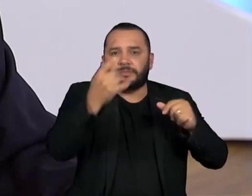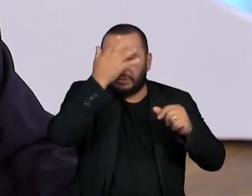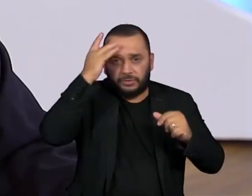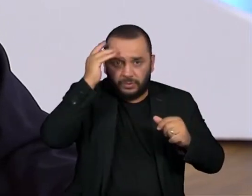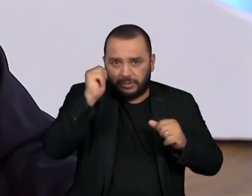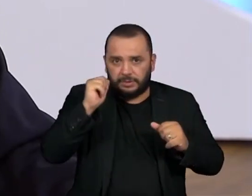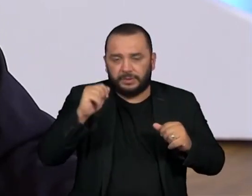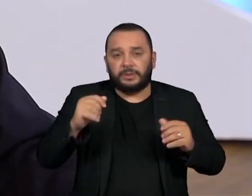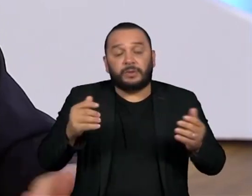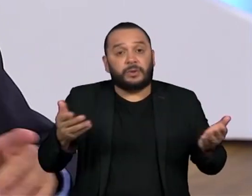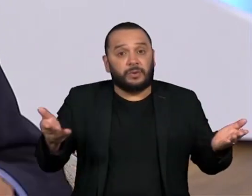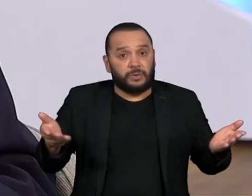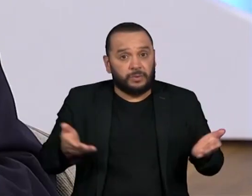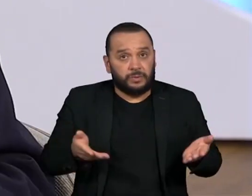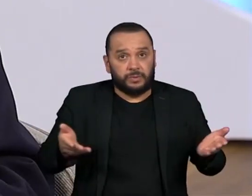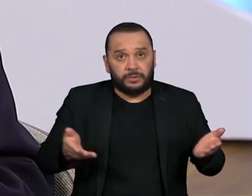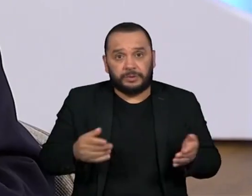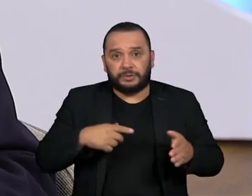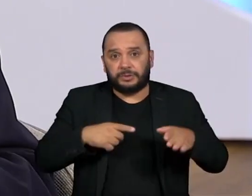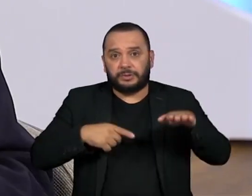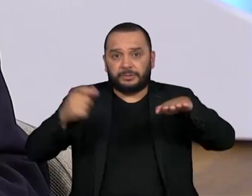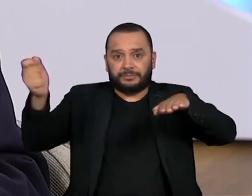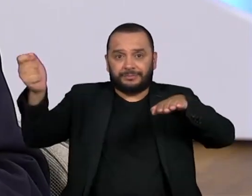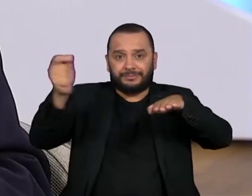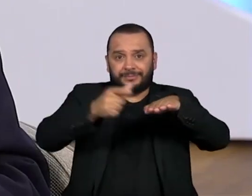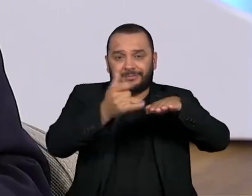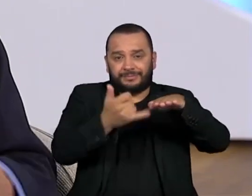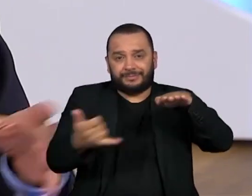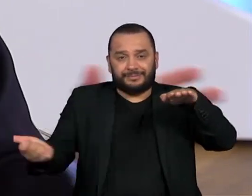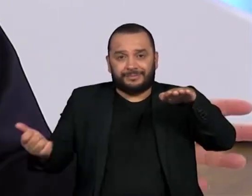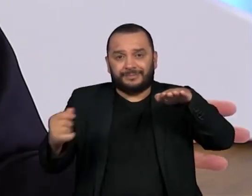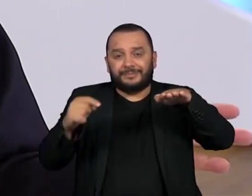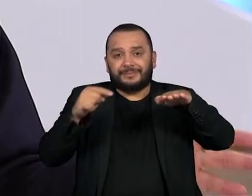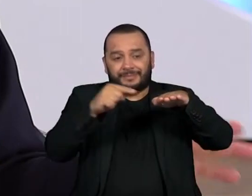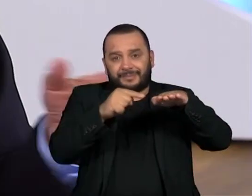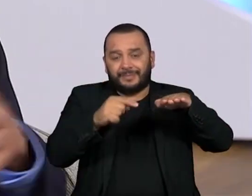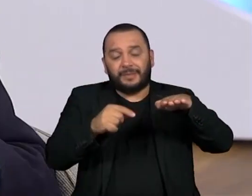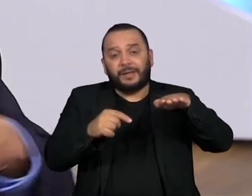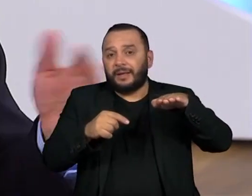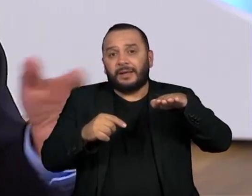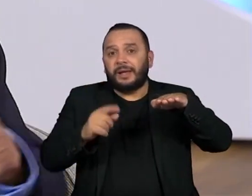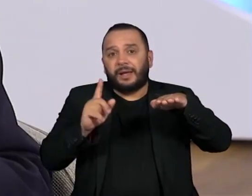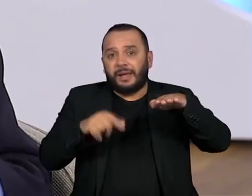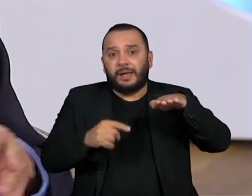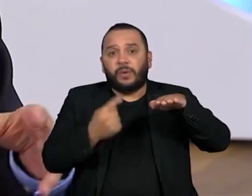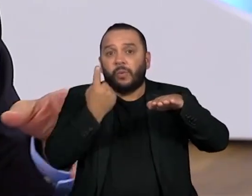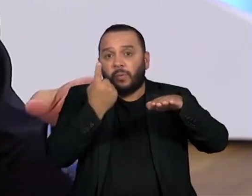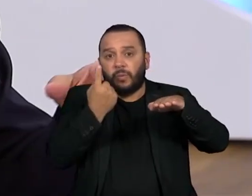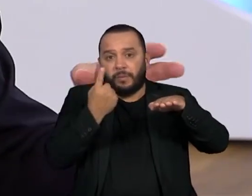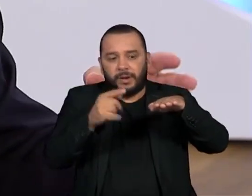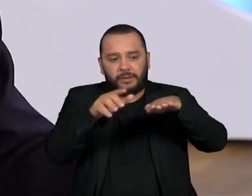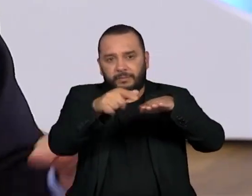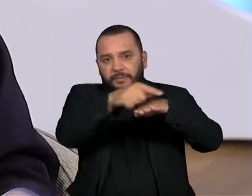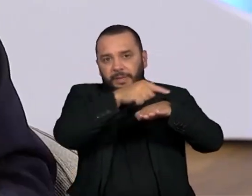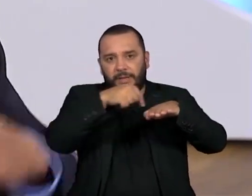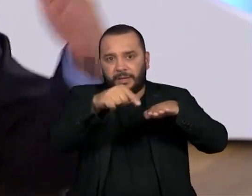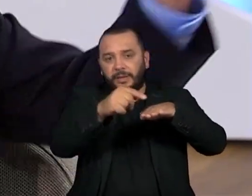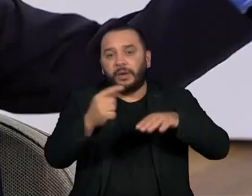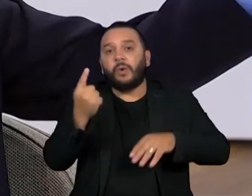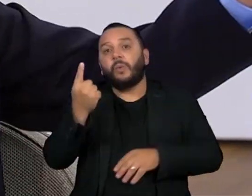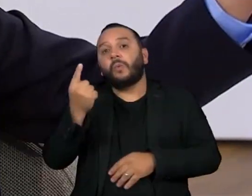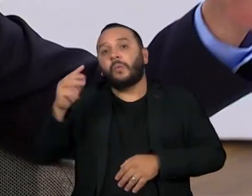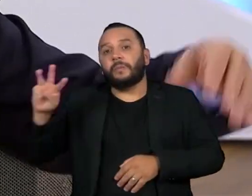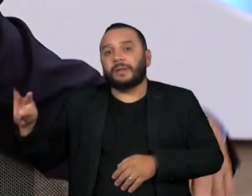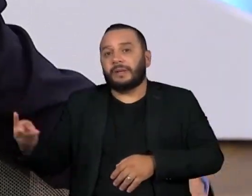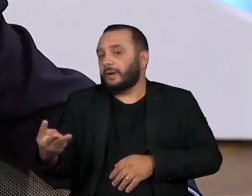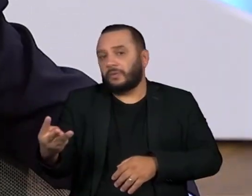placa solar é uma unidade atômica, quer dizer, uma placa solar ou 1 milhão de placas solares é tudo igualzinho. Então, se você